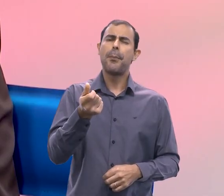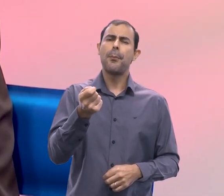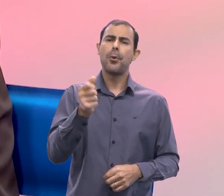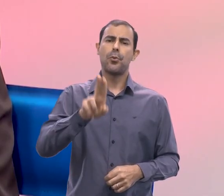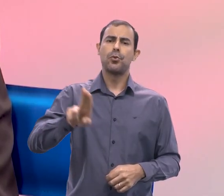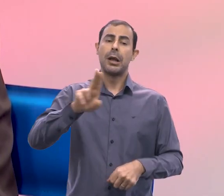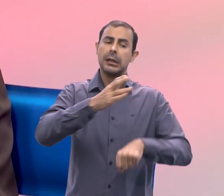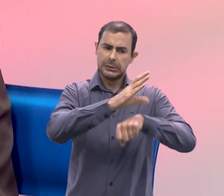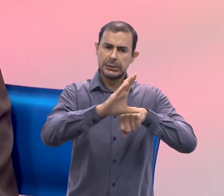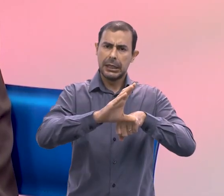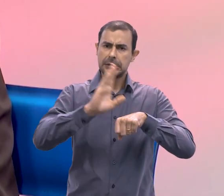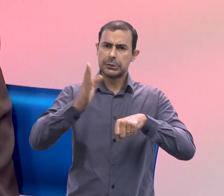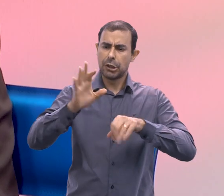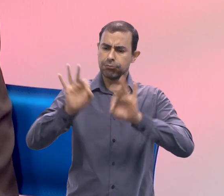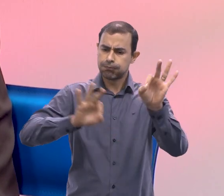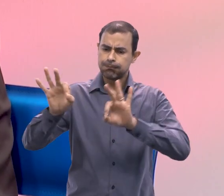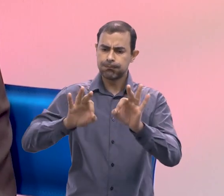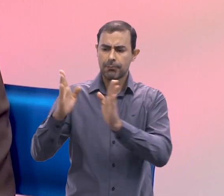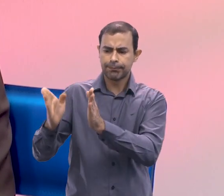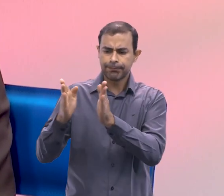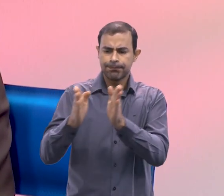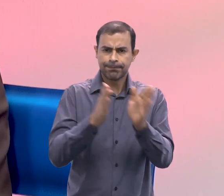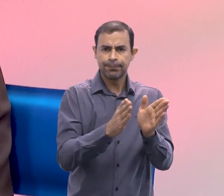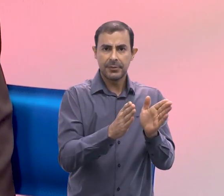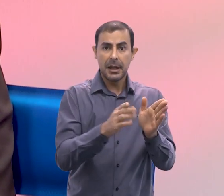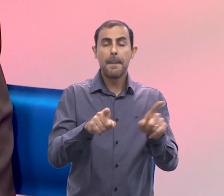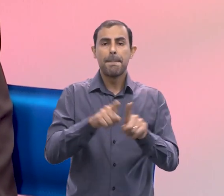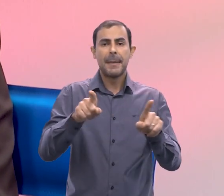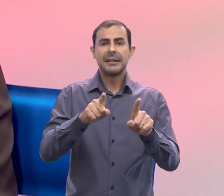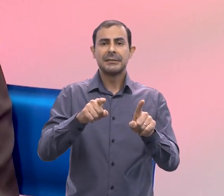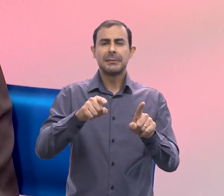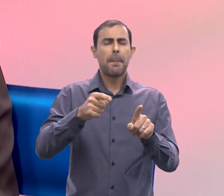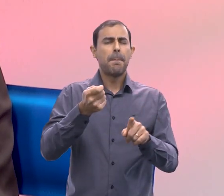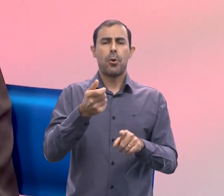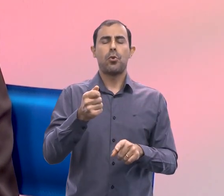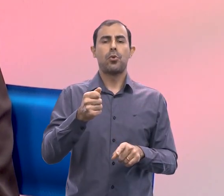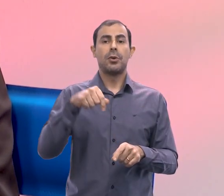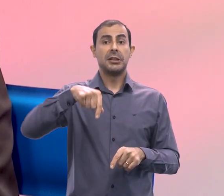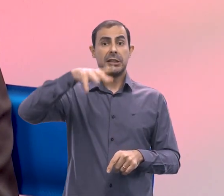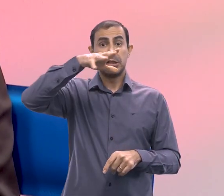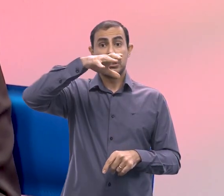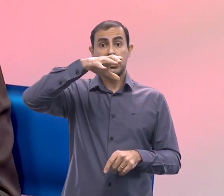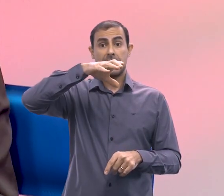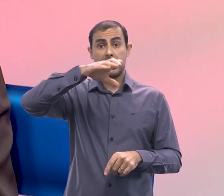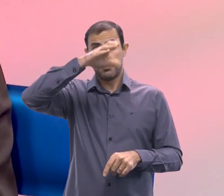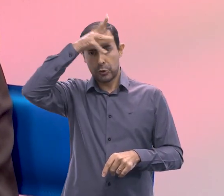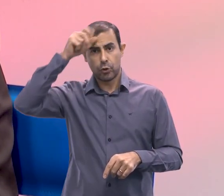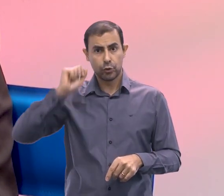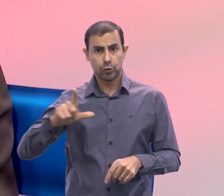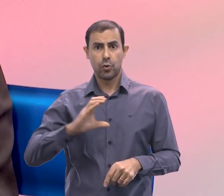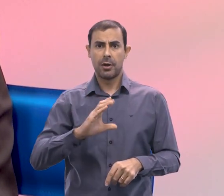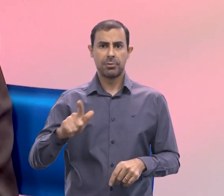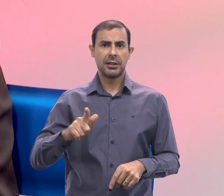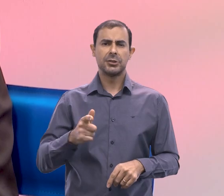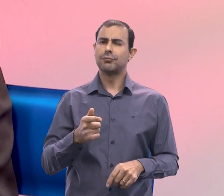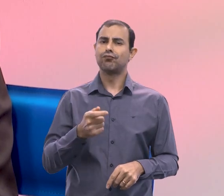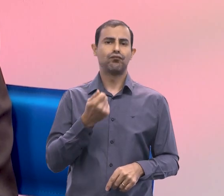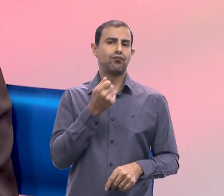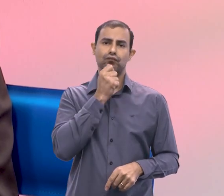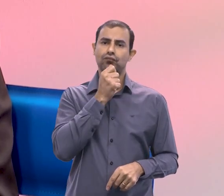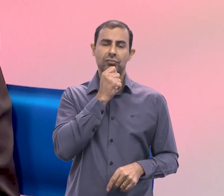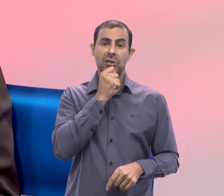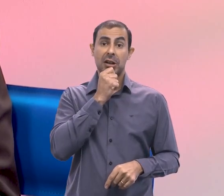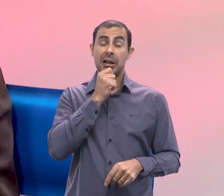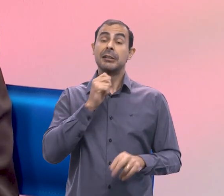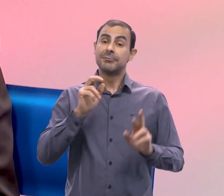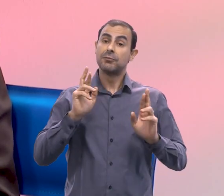científico pouco utilizado ainda, em Mato Grosso do Sul muito menos. Tanto é que nós estamos planejando, ano que vem, darmos um curso de